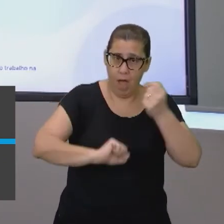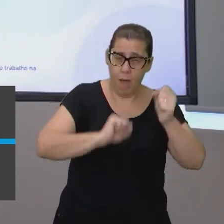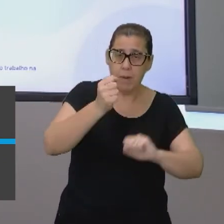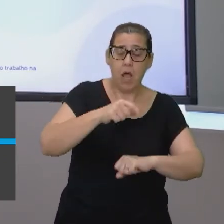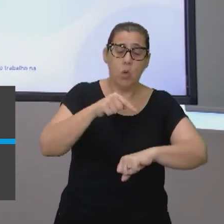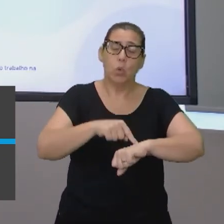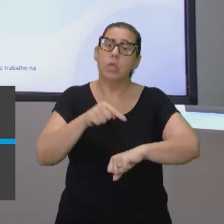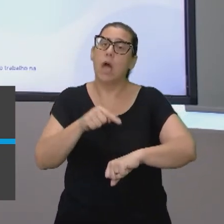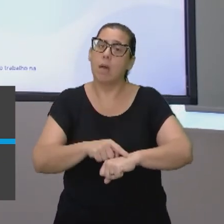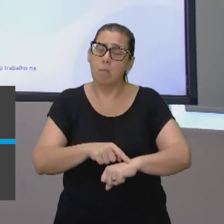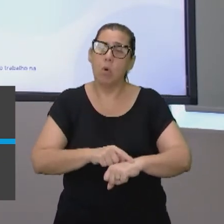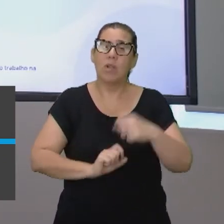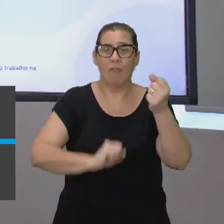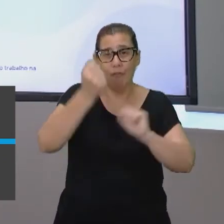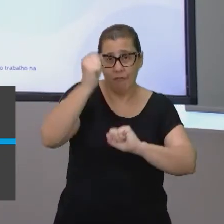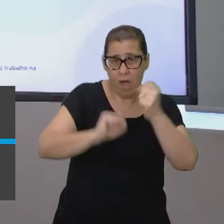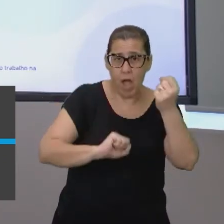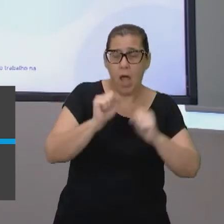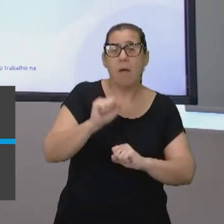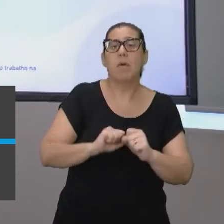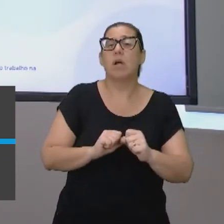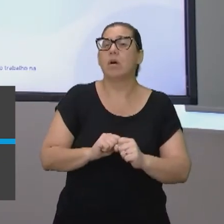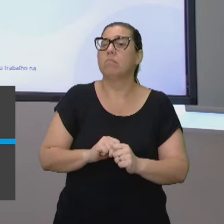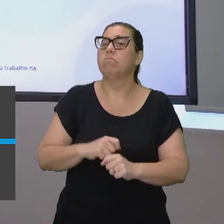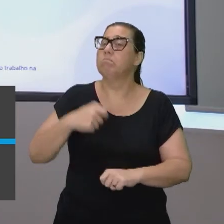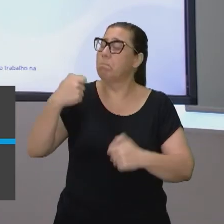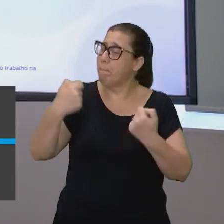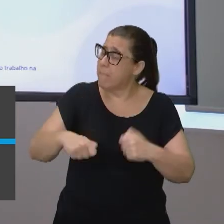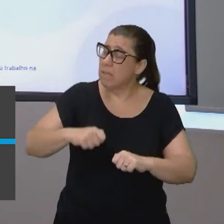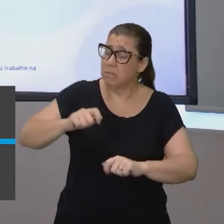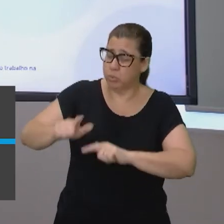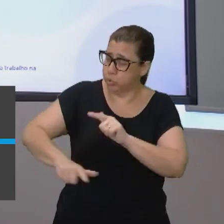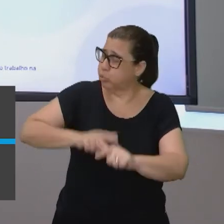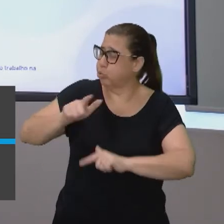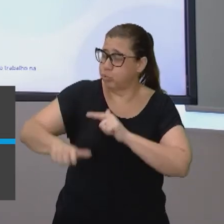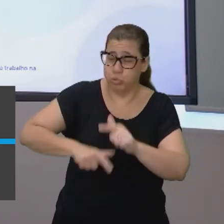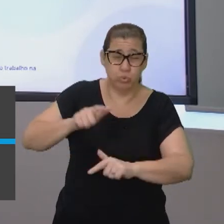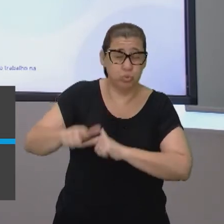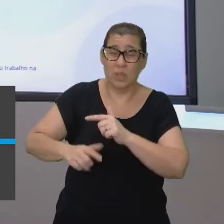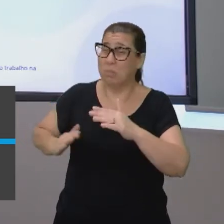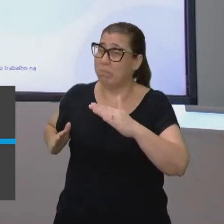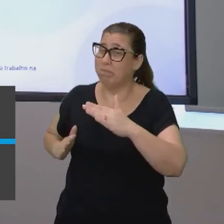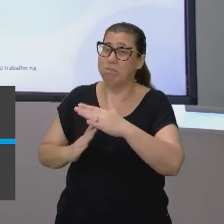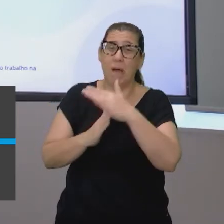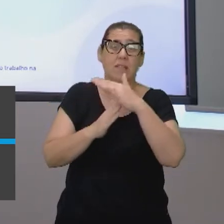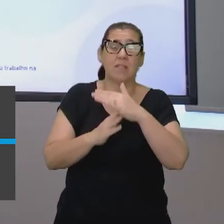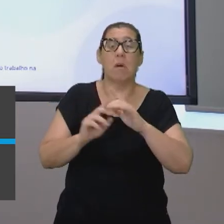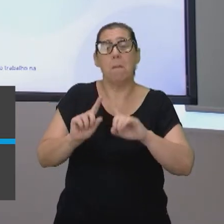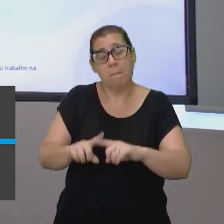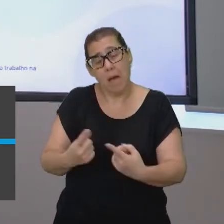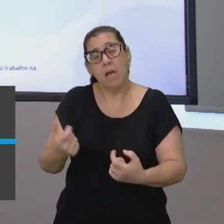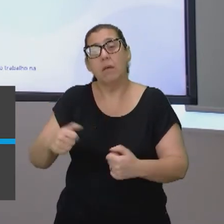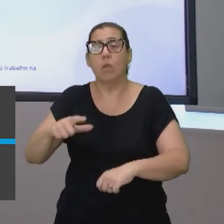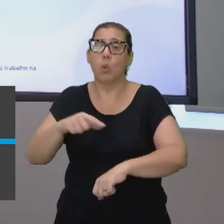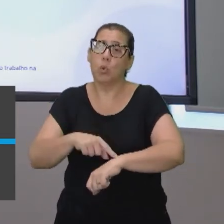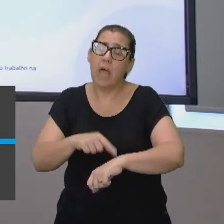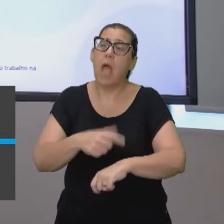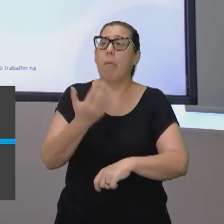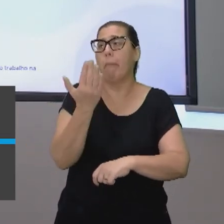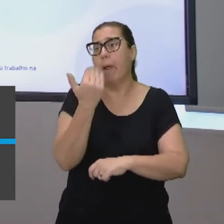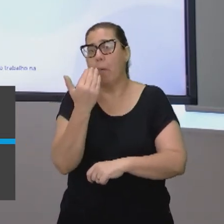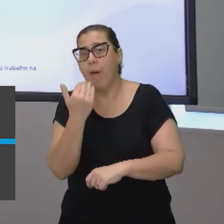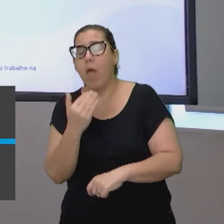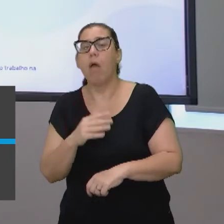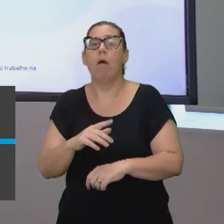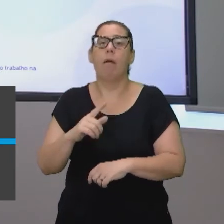tempo que eles estão na fábrica, eles são explorados o máximo possível, né? Mas eles também precisam de um tempo para se